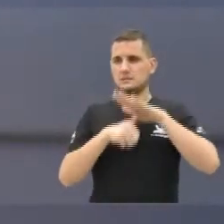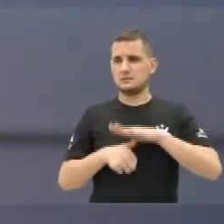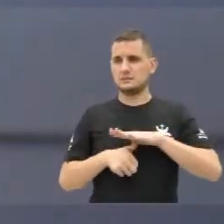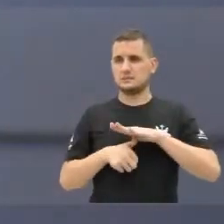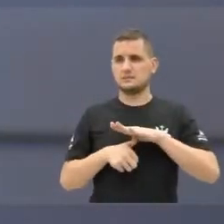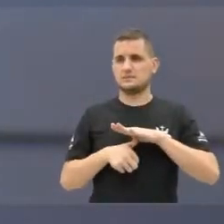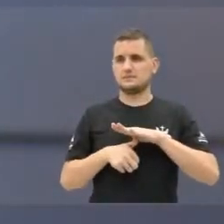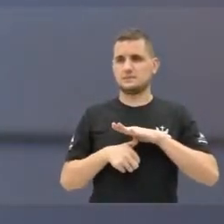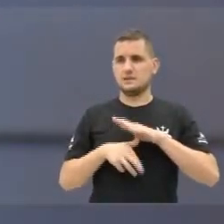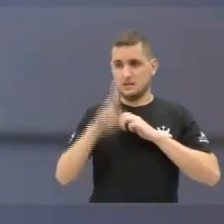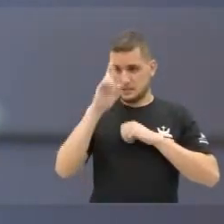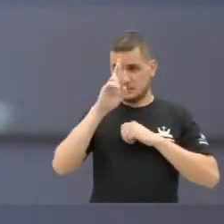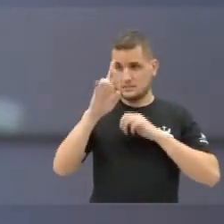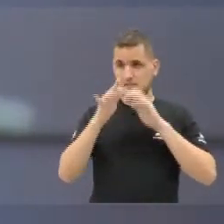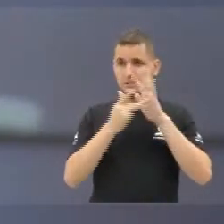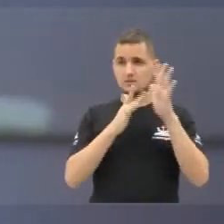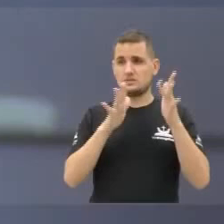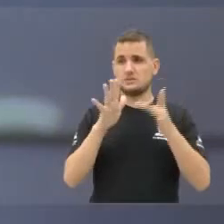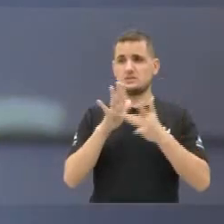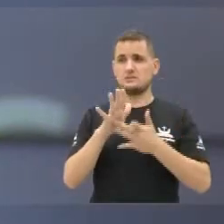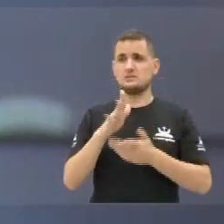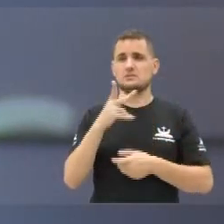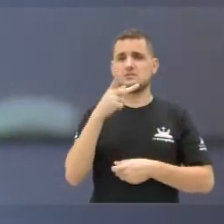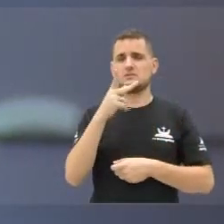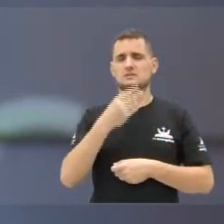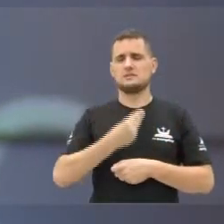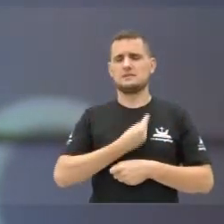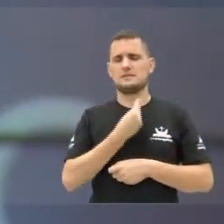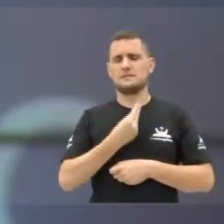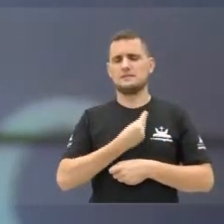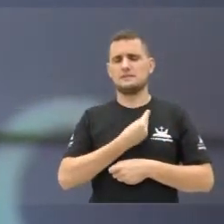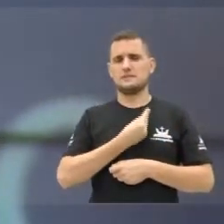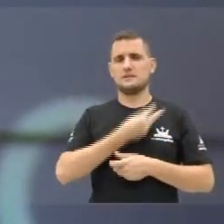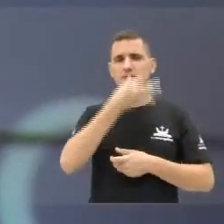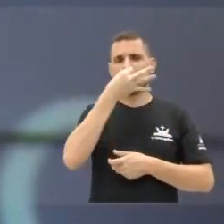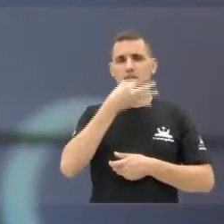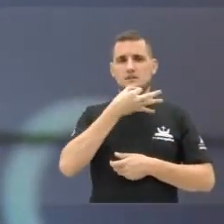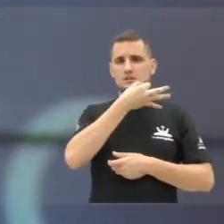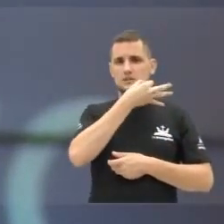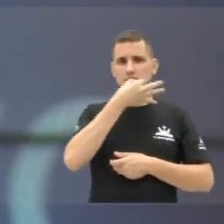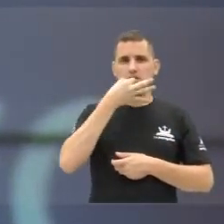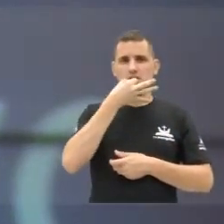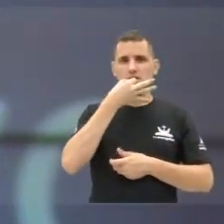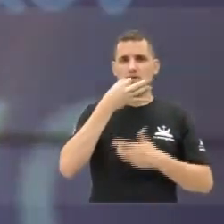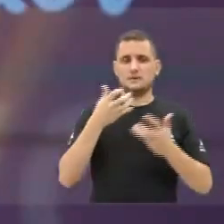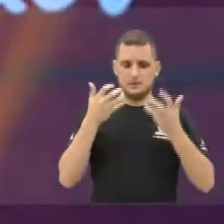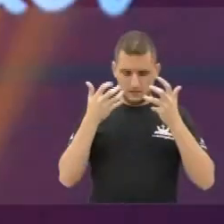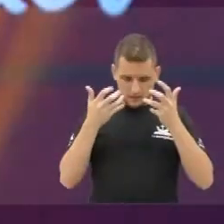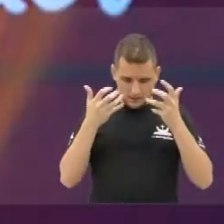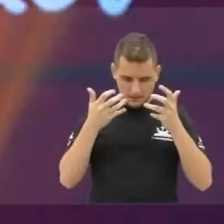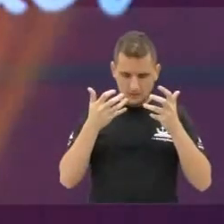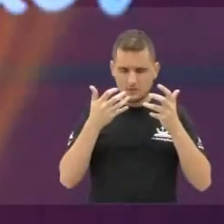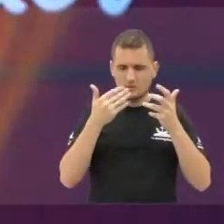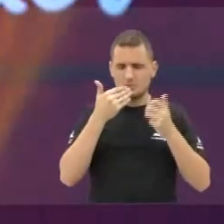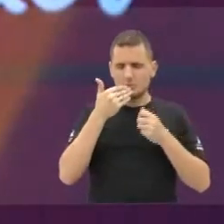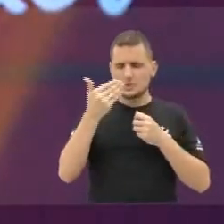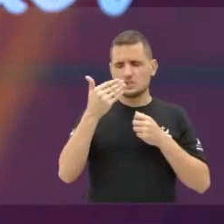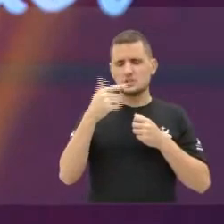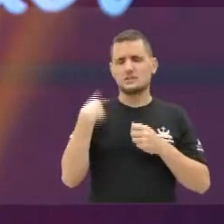está vivo na Eucaristia. Eu quero te pedir, Jesus, que nenhum de nós faça como